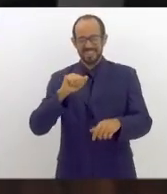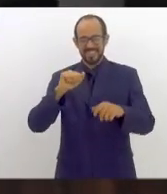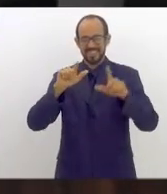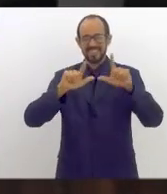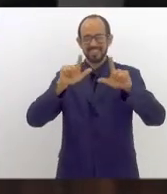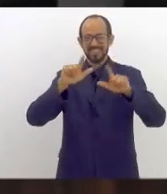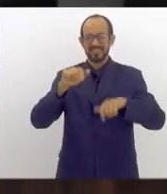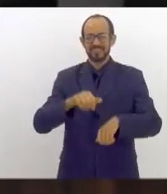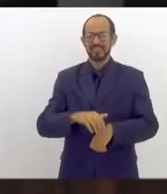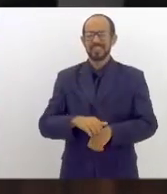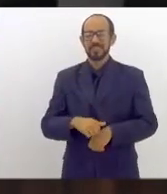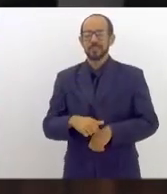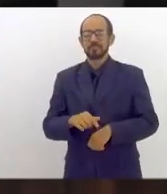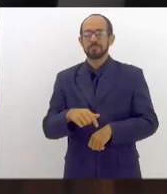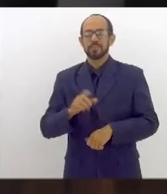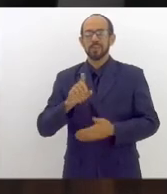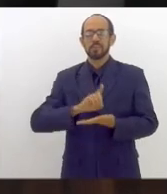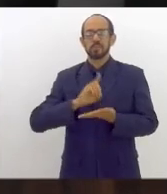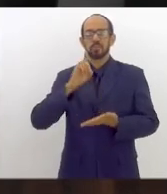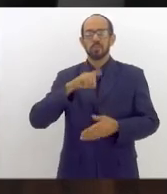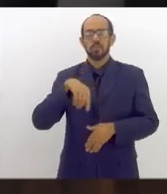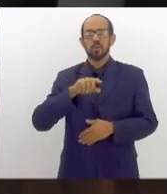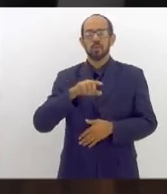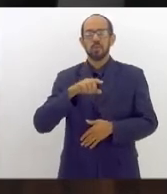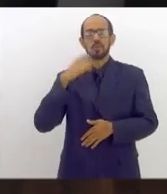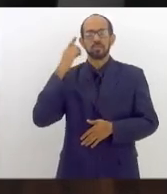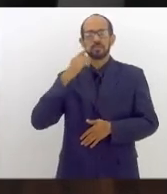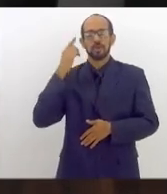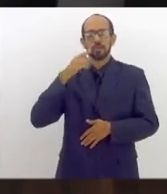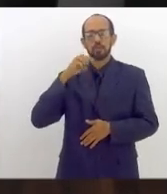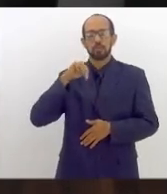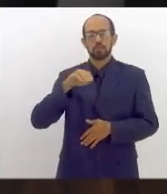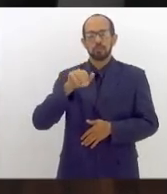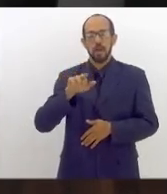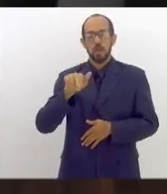conosco Dr Desembargador Mauro Dixon